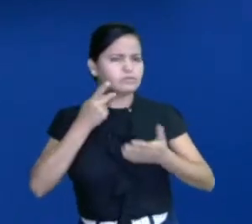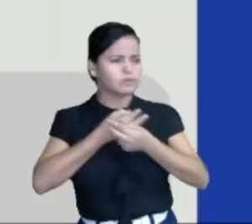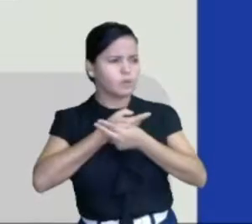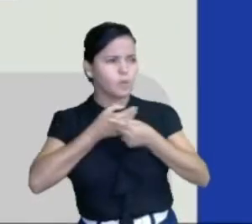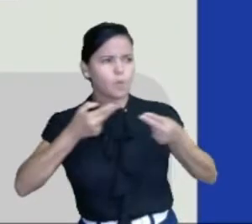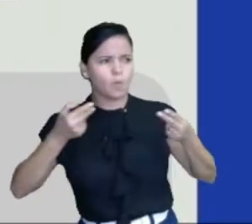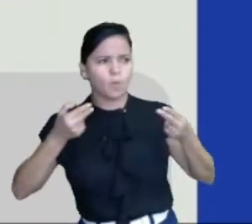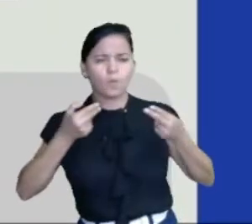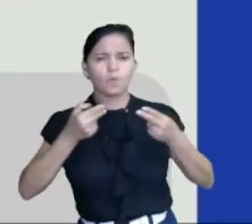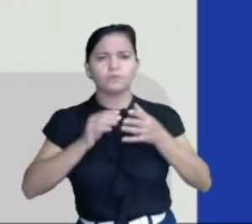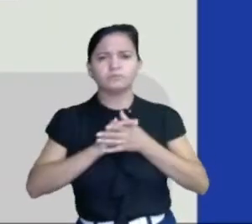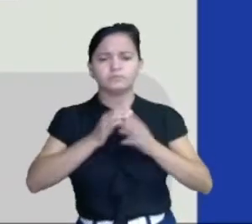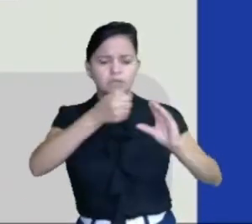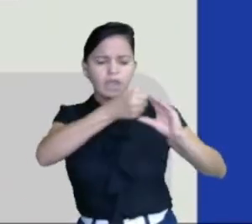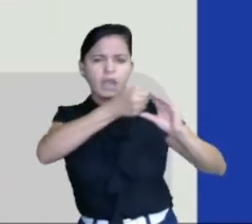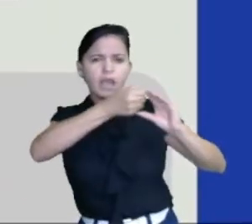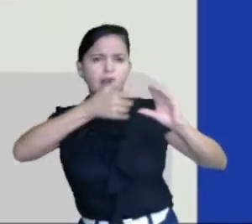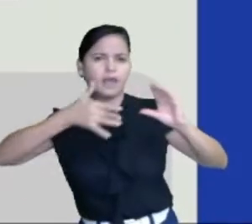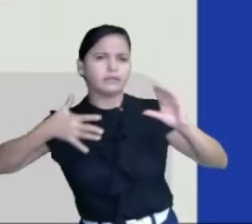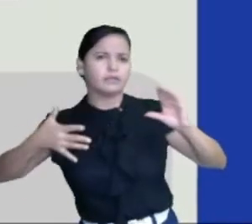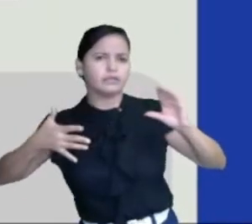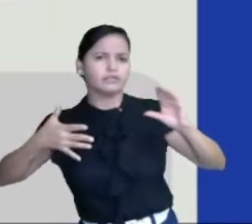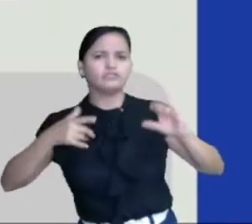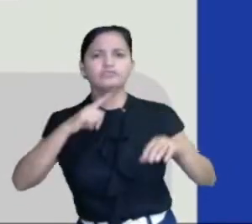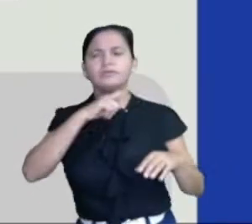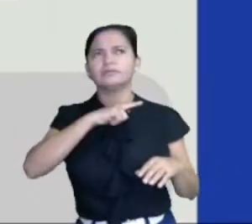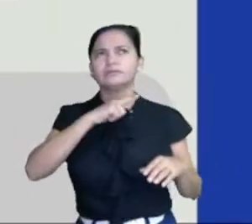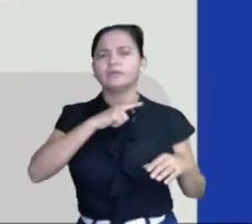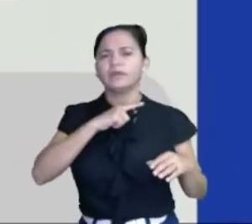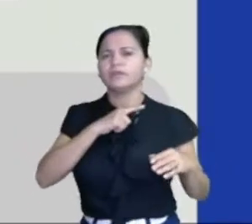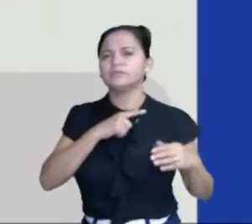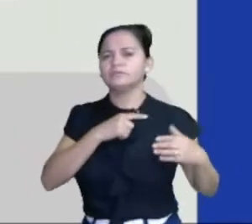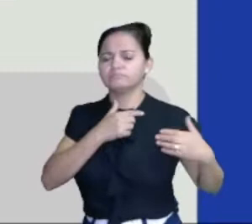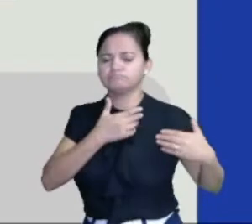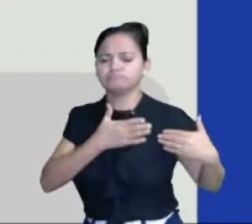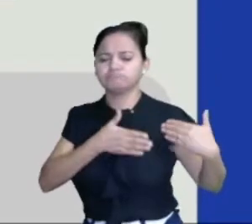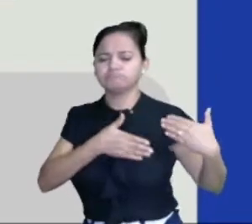acontecimentos, a partir de características